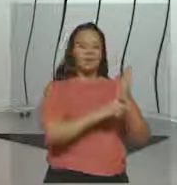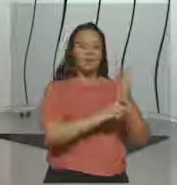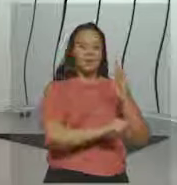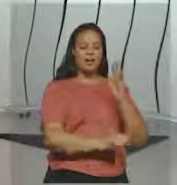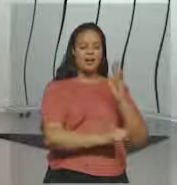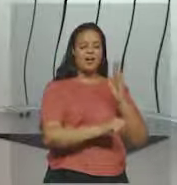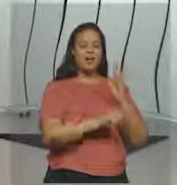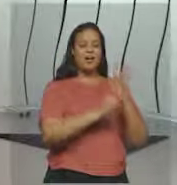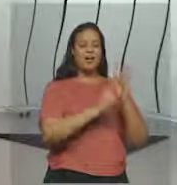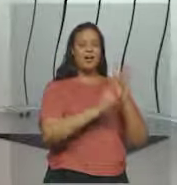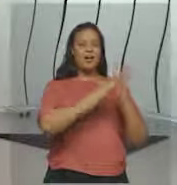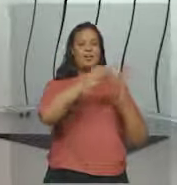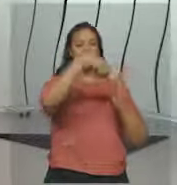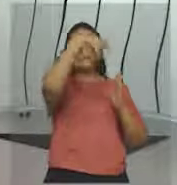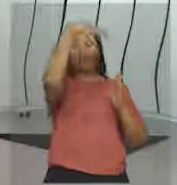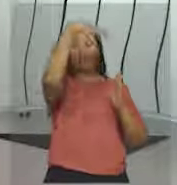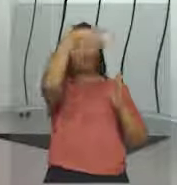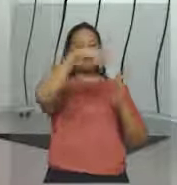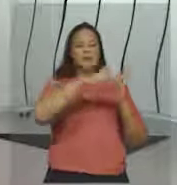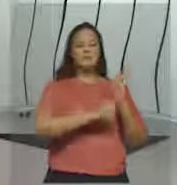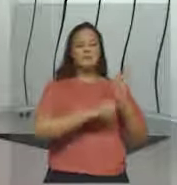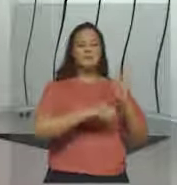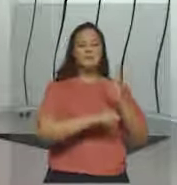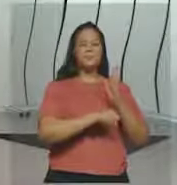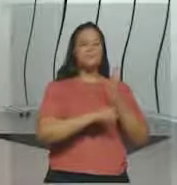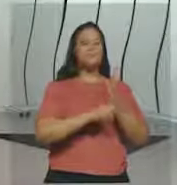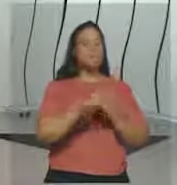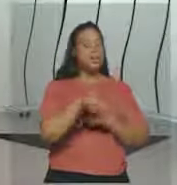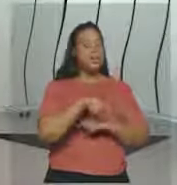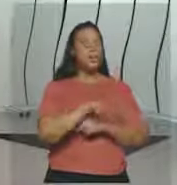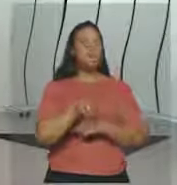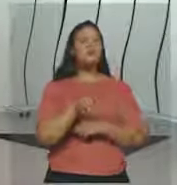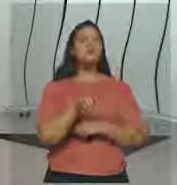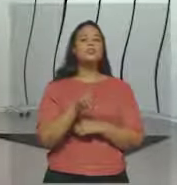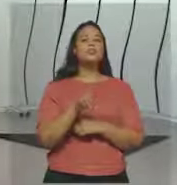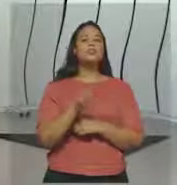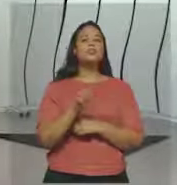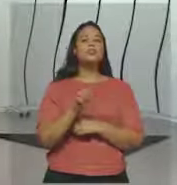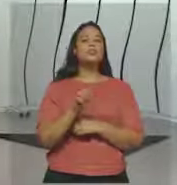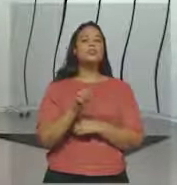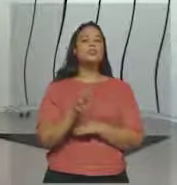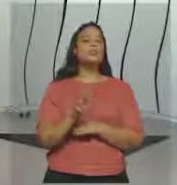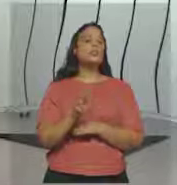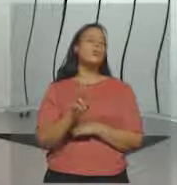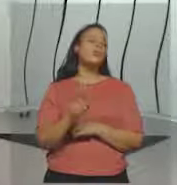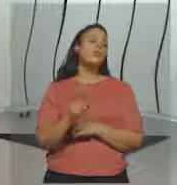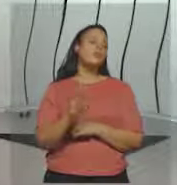disruptor. Nós vamos ver como que funciona esse disruptor aqui.